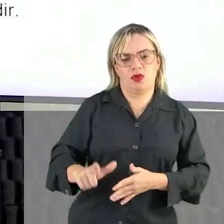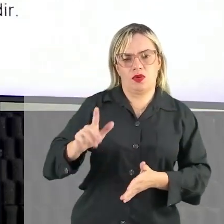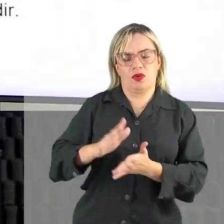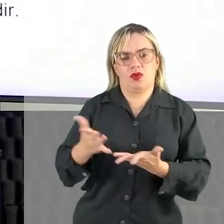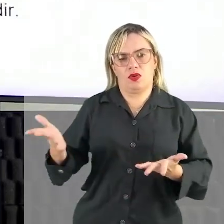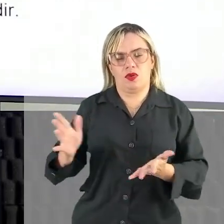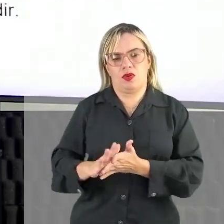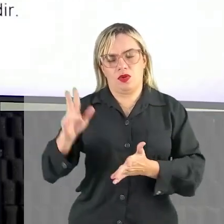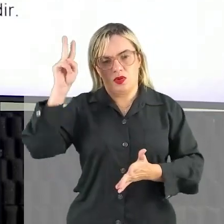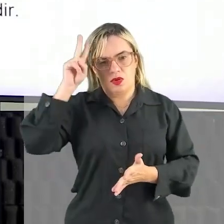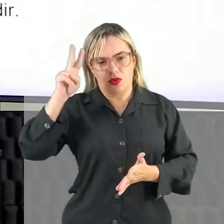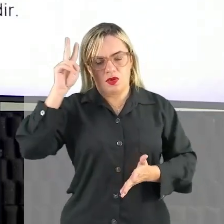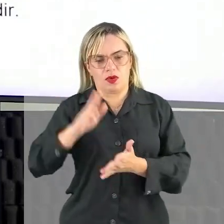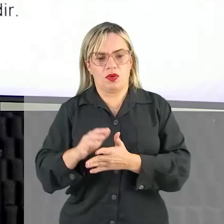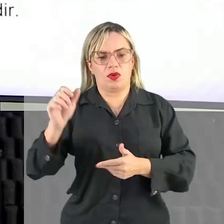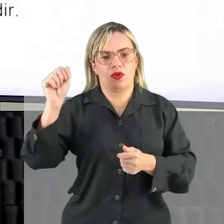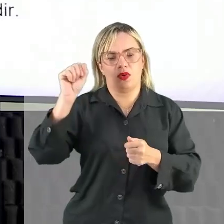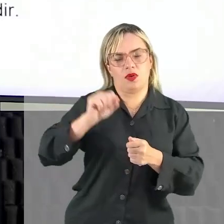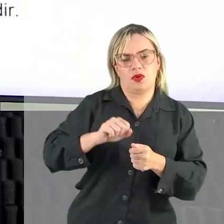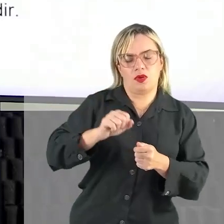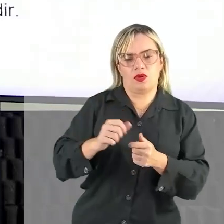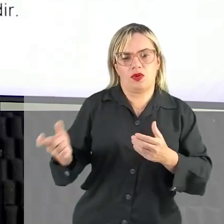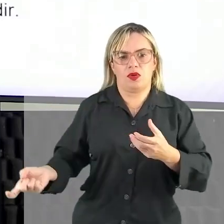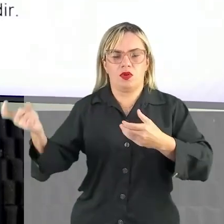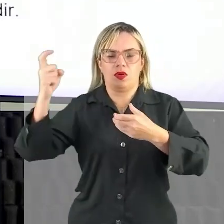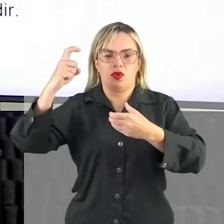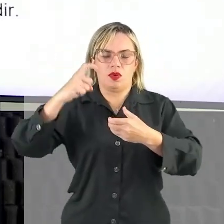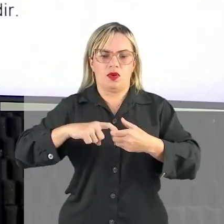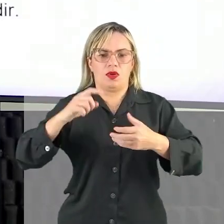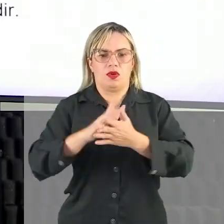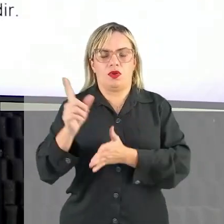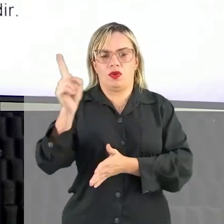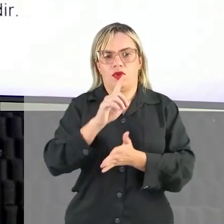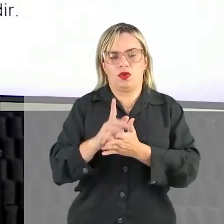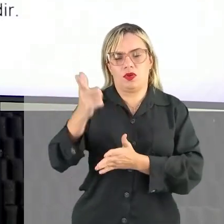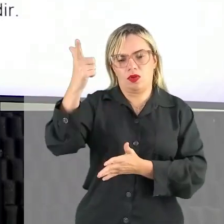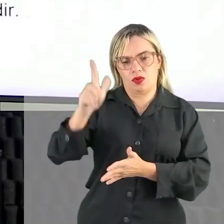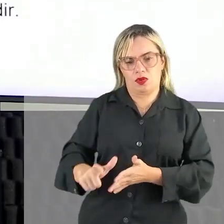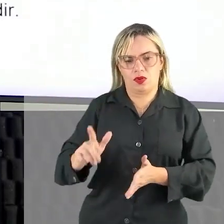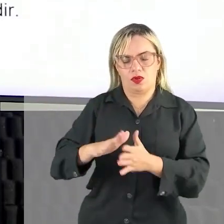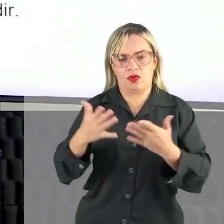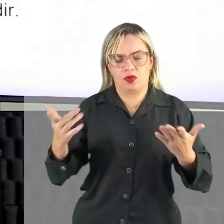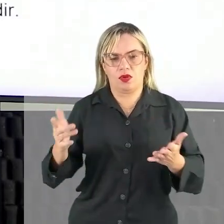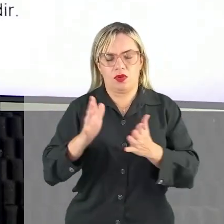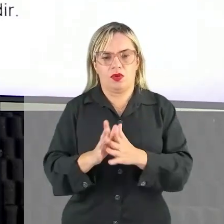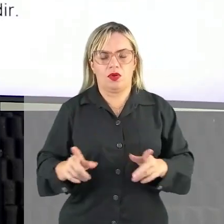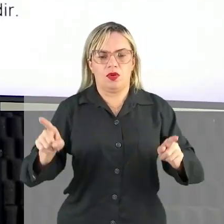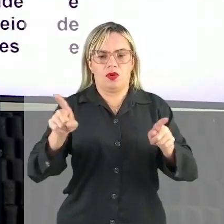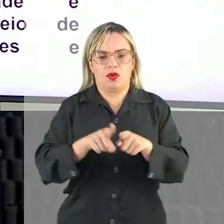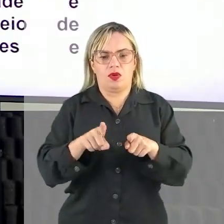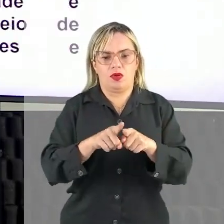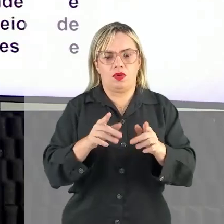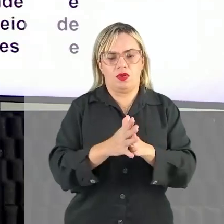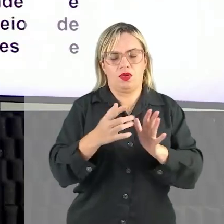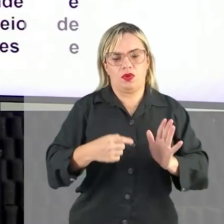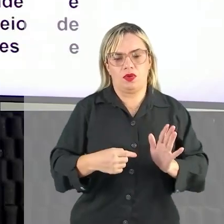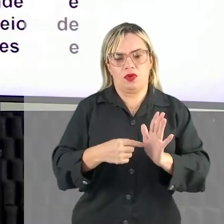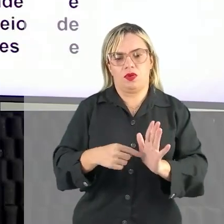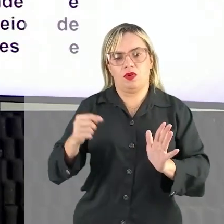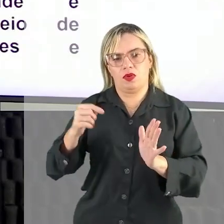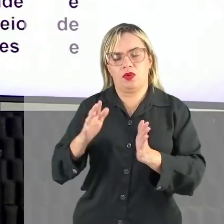está fazendo a operação de retomada e não de repetição e isso também é contado lá no